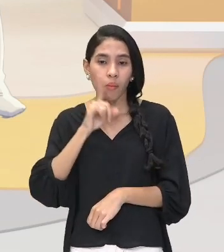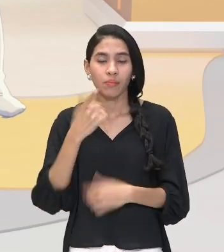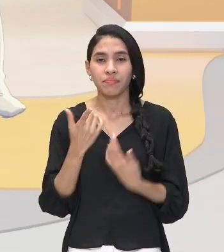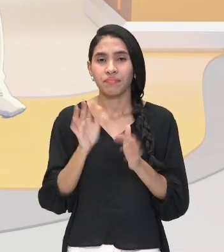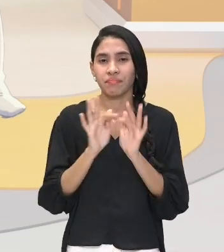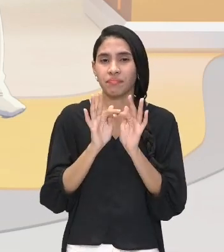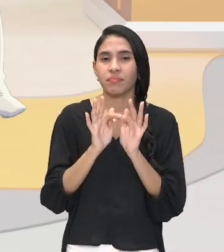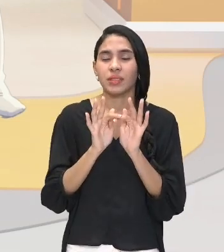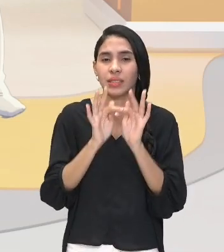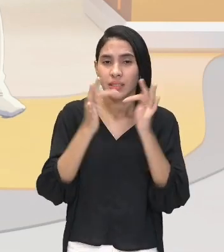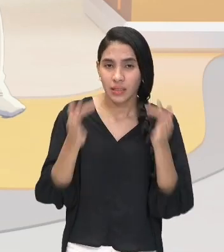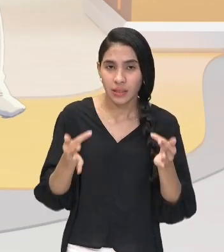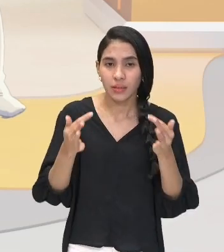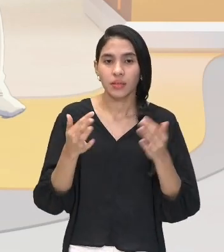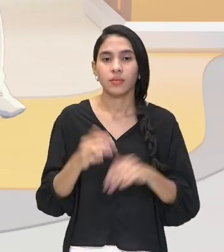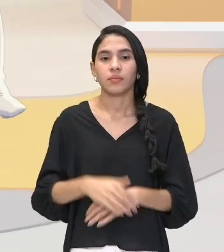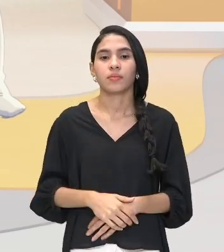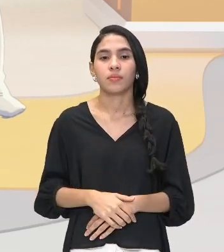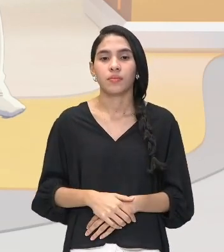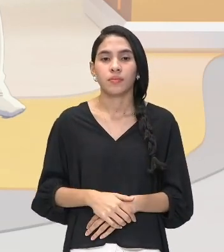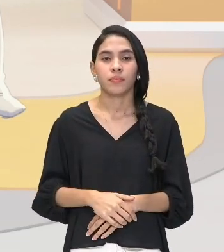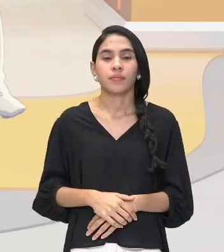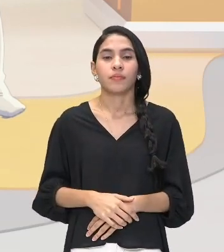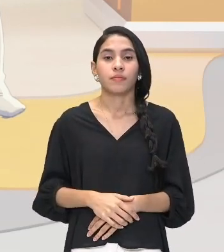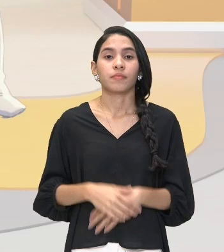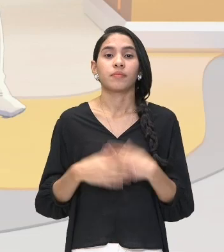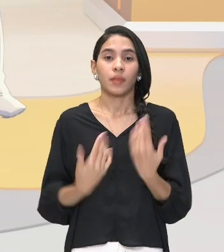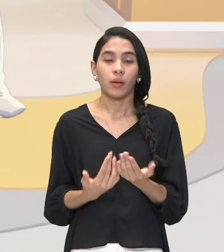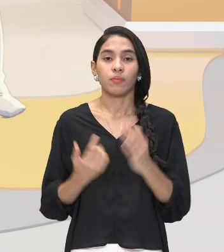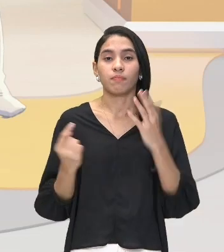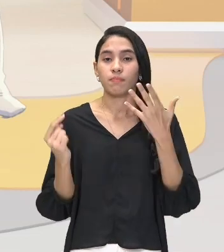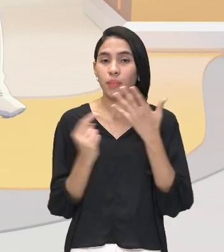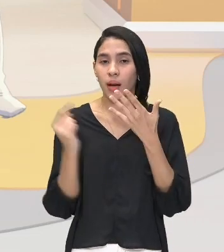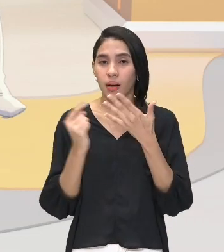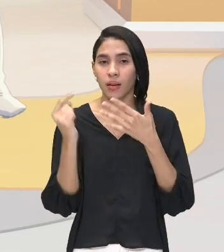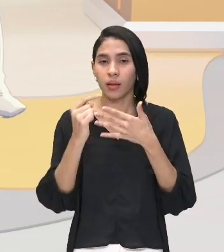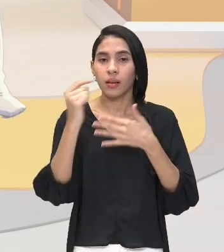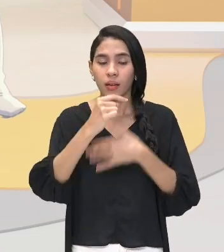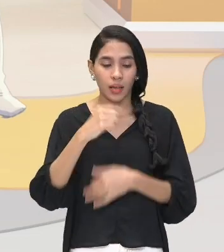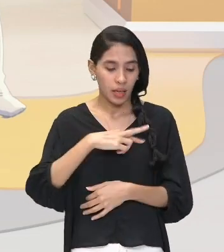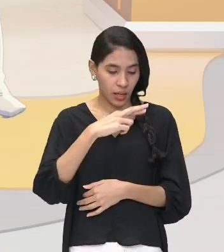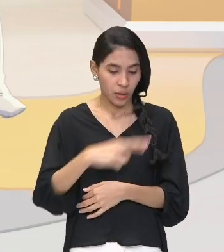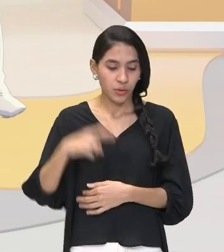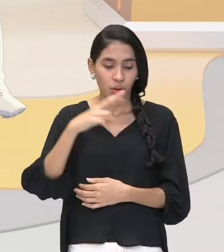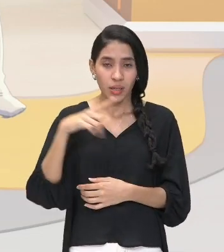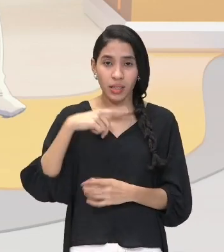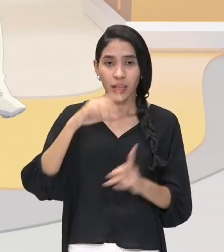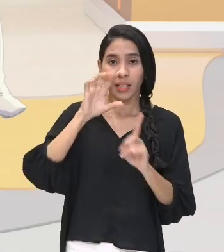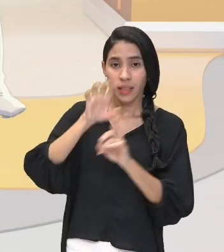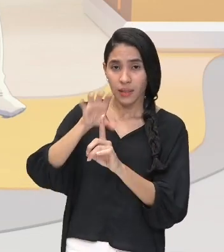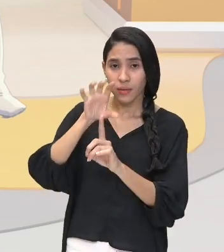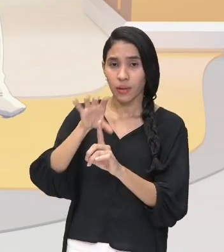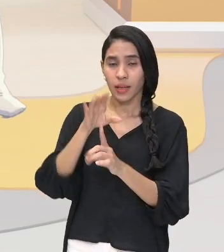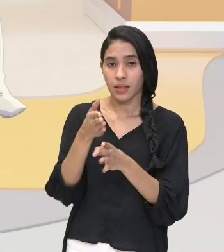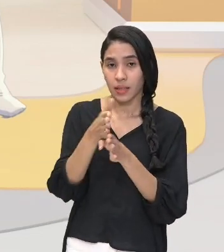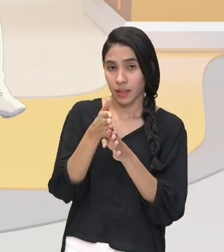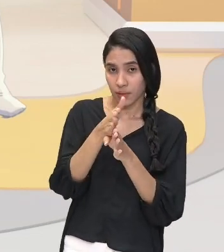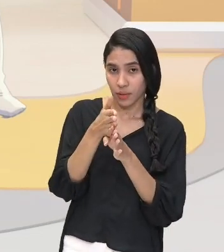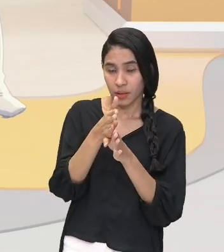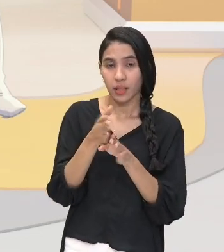simbólico do quanto as questões religiosas vão afetar as fronteiras e